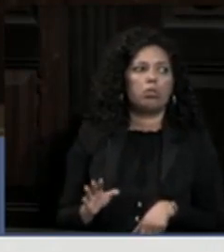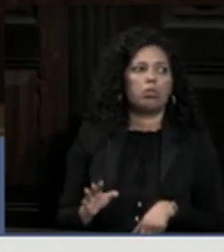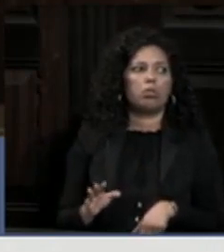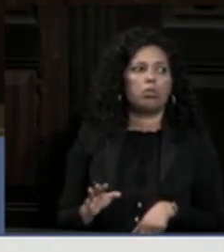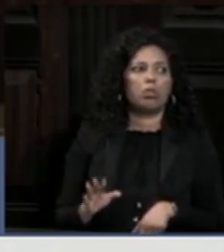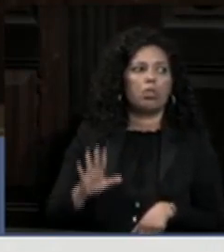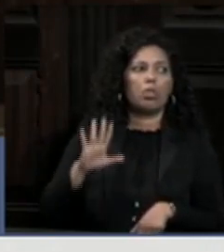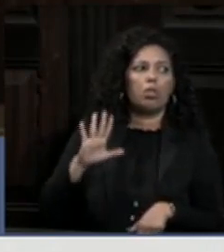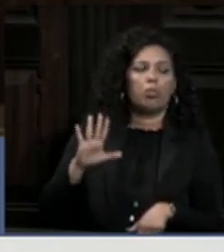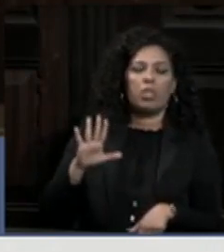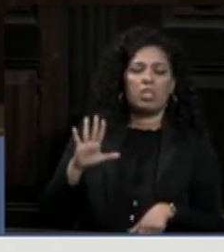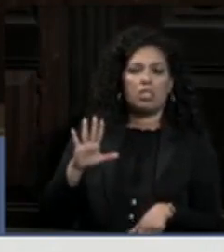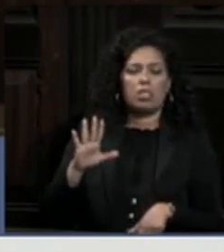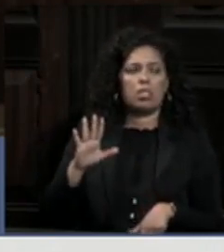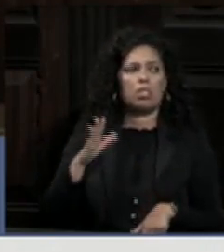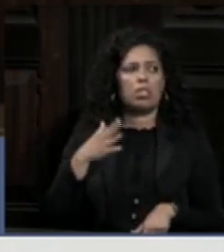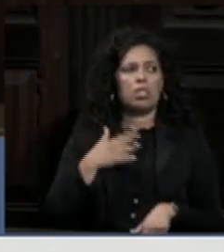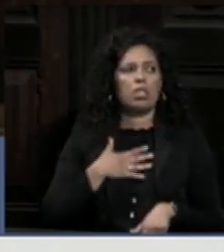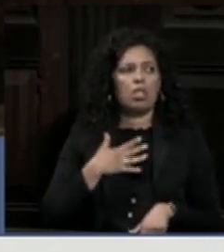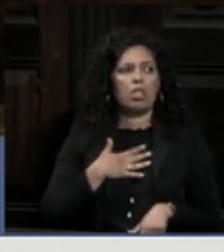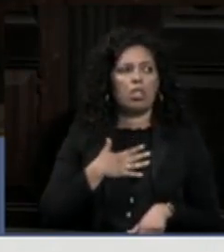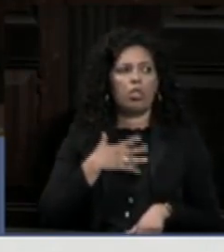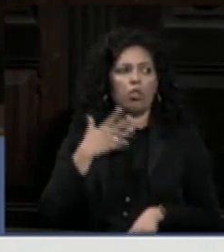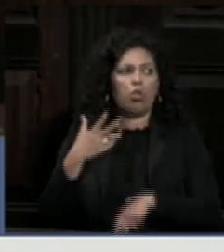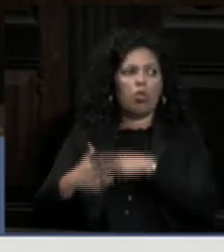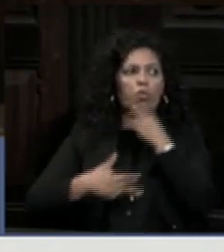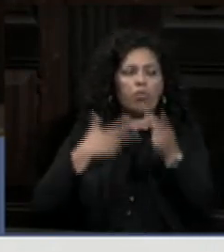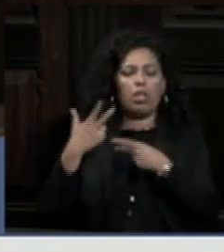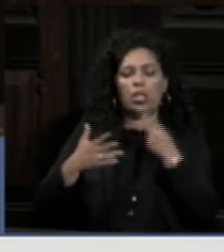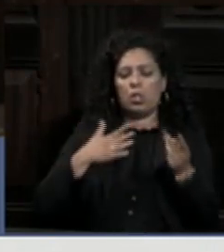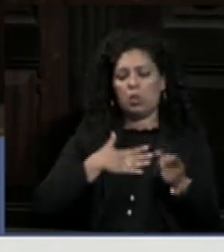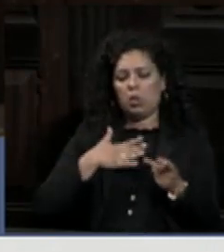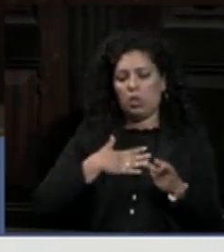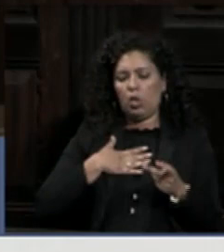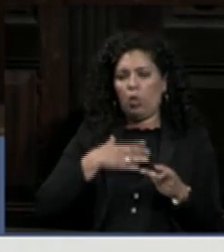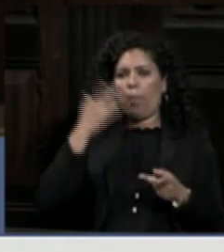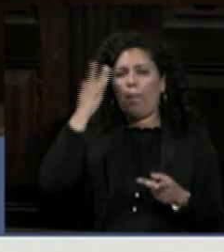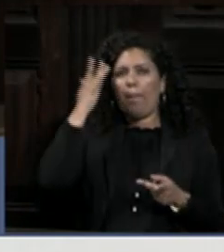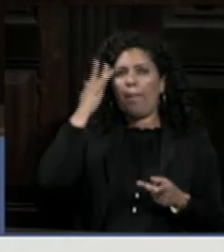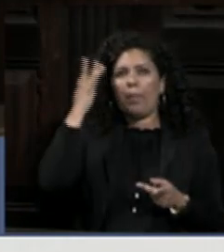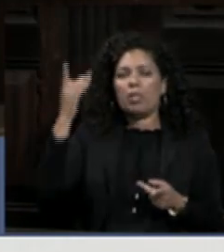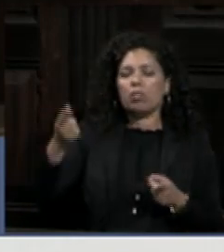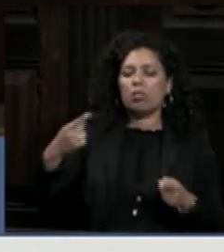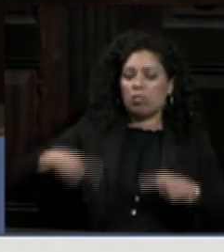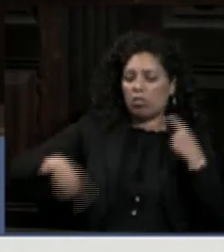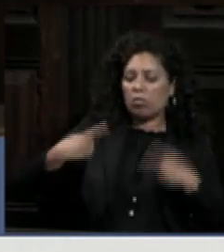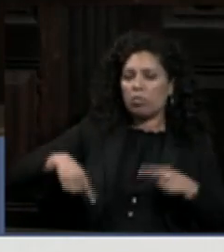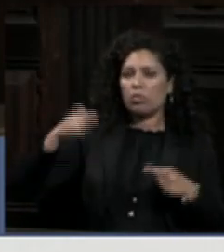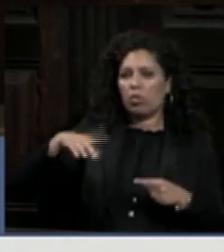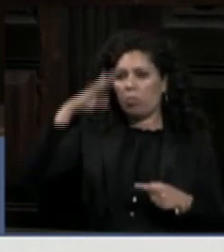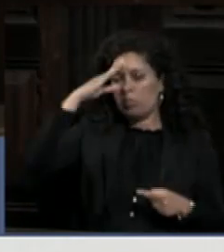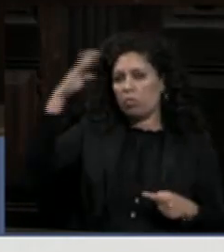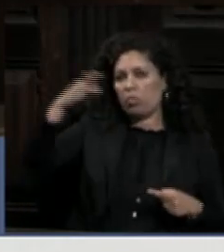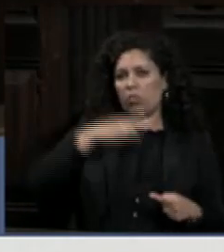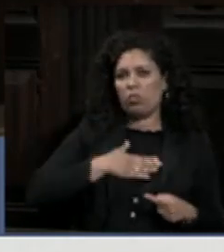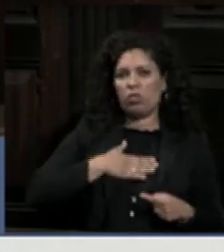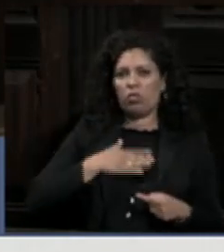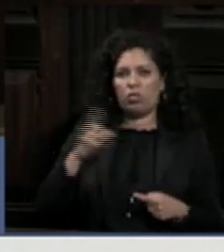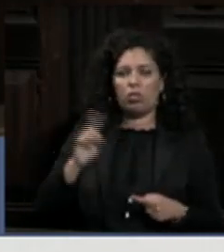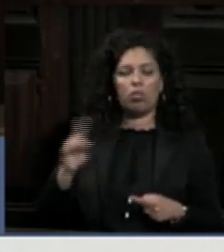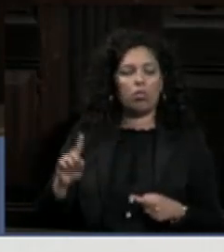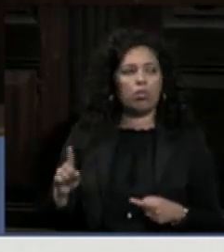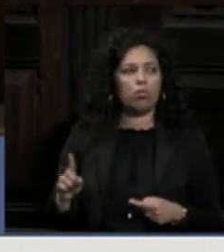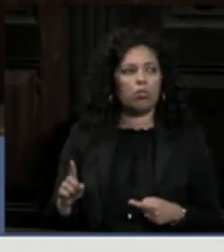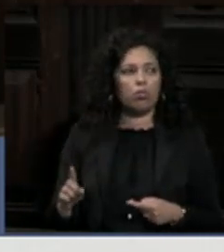não quer dizer que a política pra mim hoje até me entristece muitas vezes eu tô janelle eu as vejo